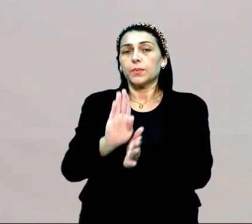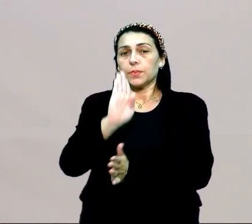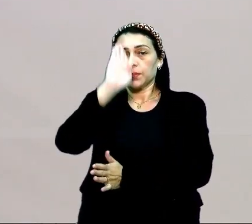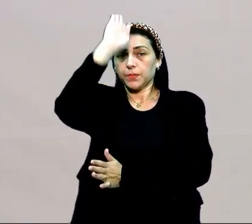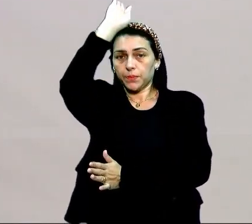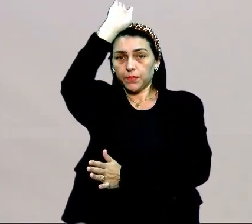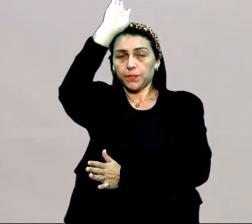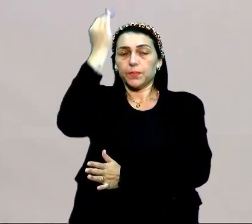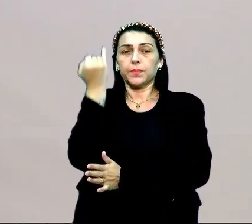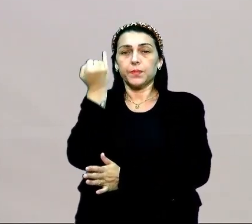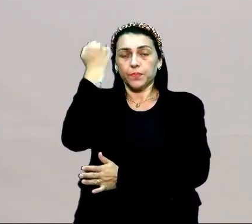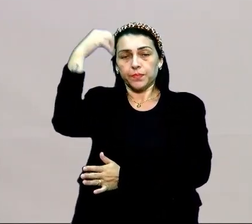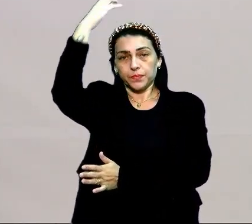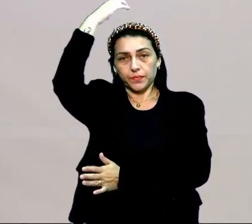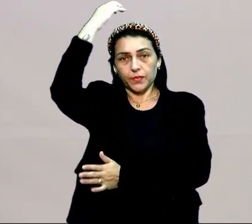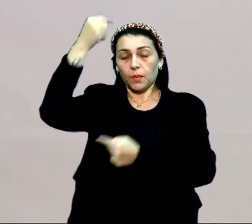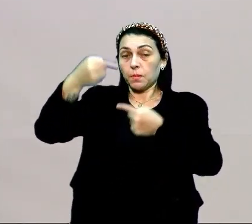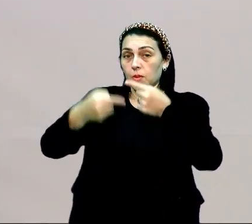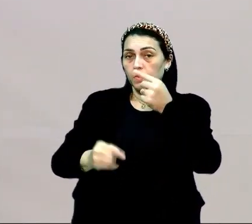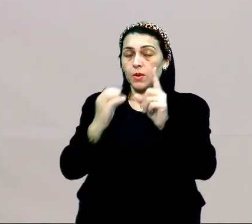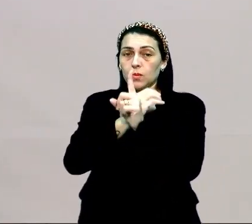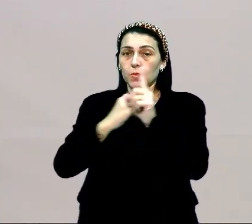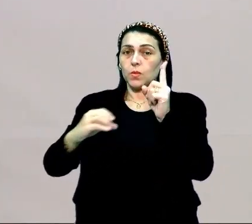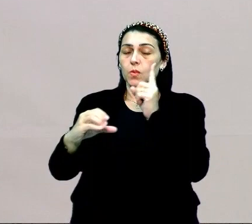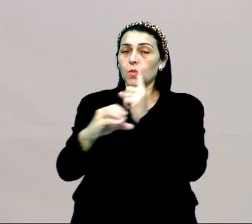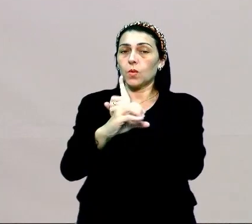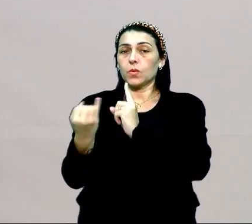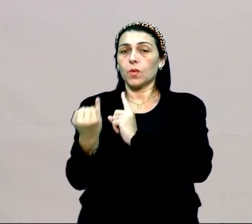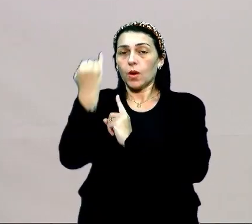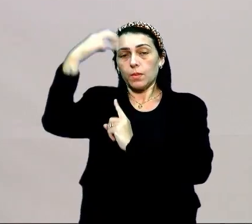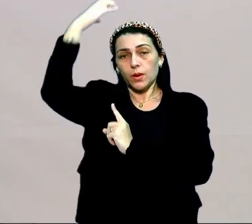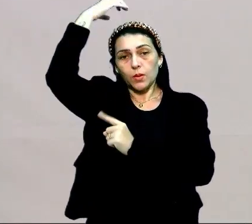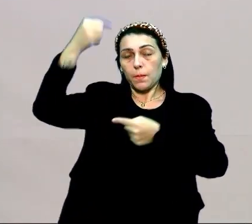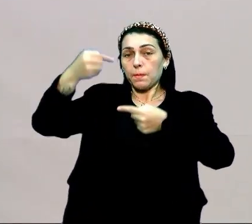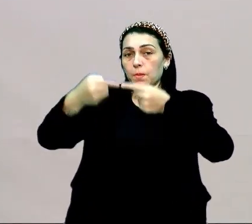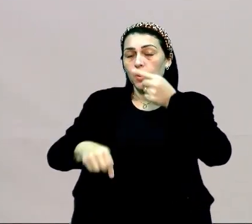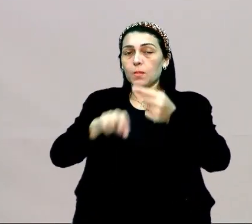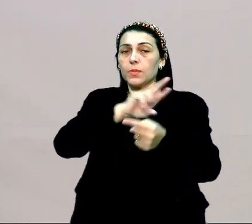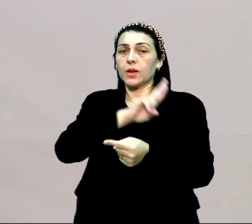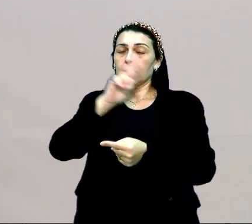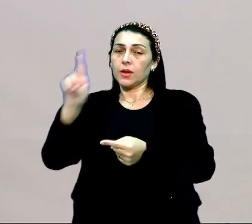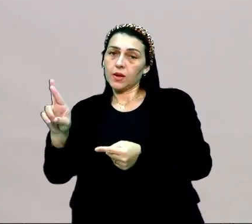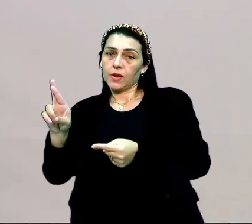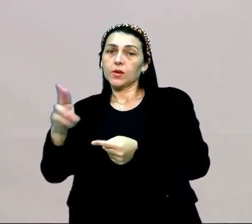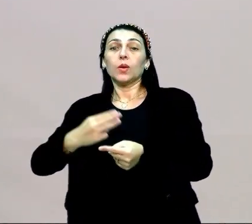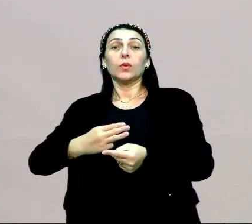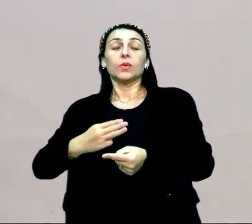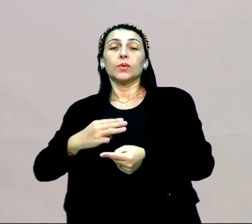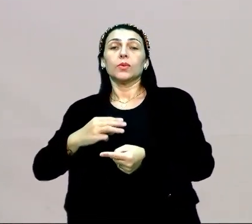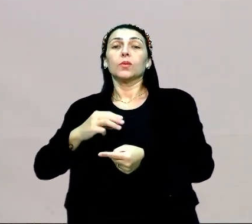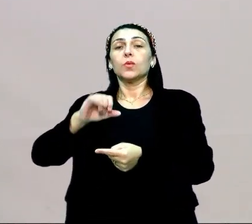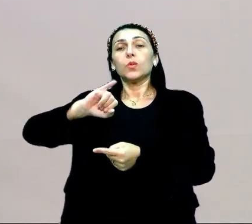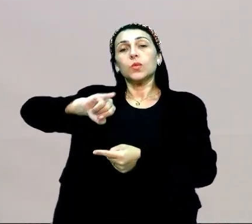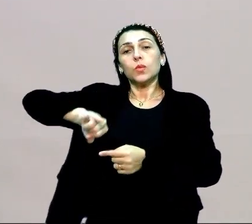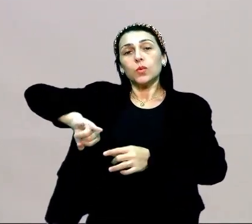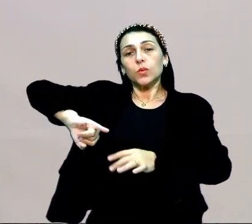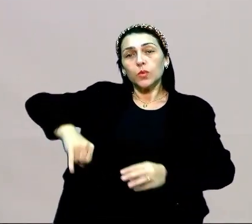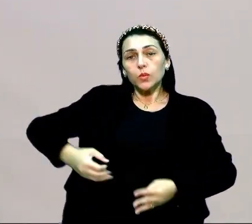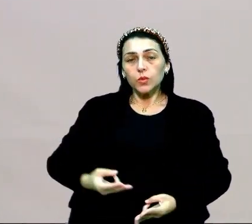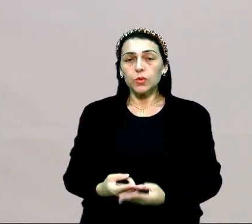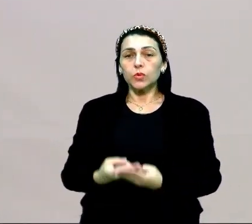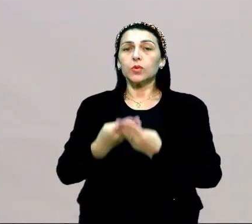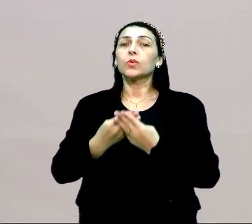Ficou proibido o culto ao imperador, ficou proibida a religião dos mistérios, o judaísmo passou a